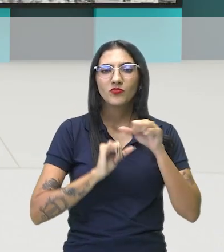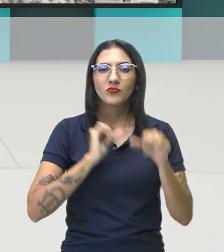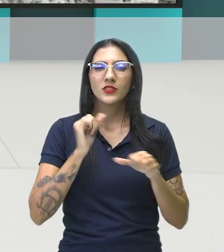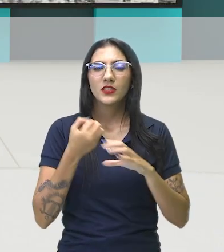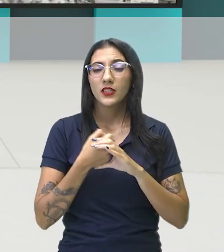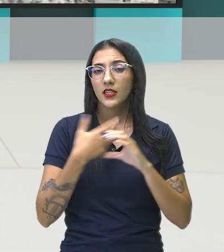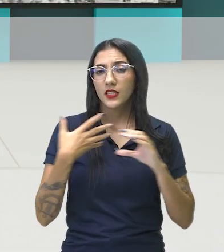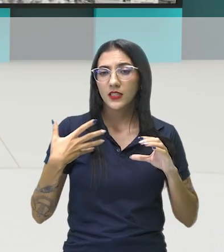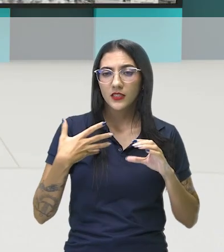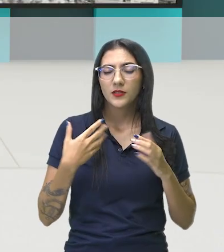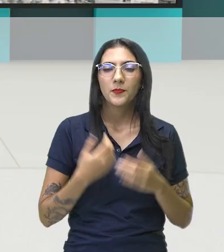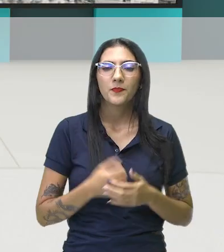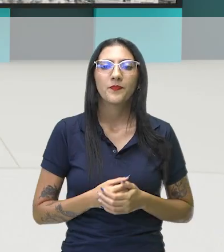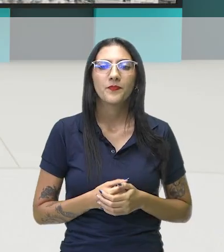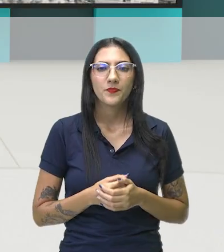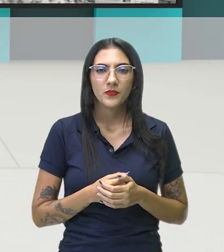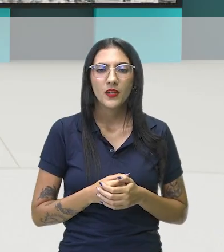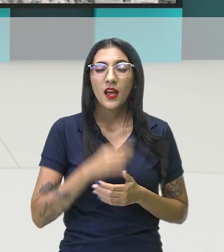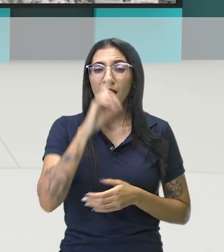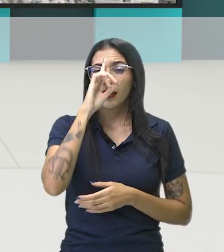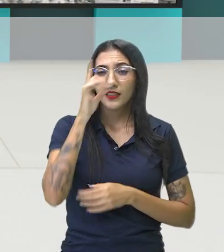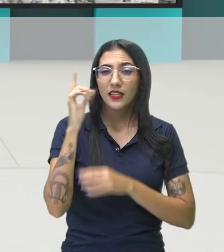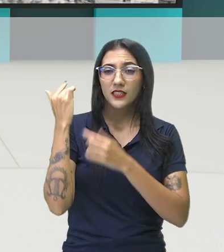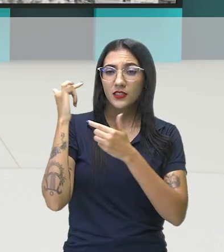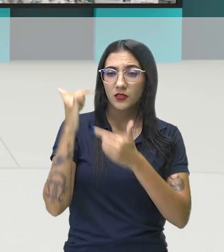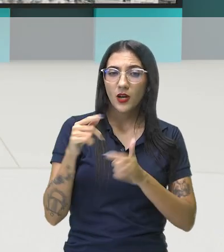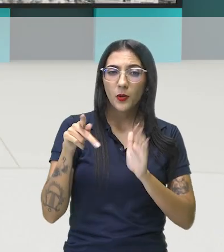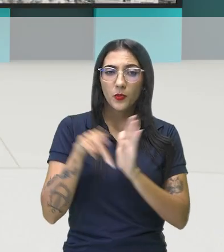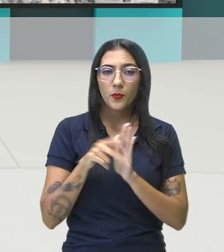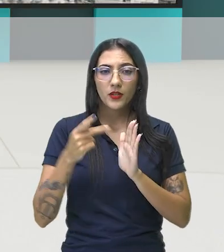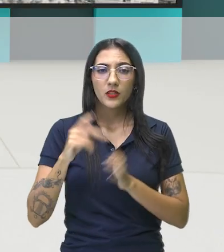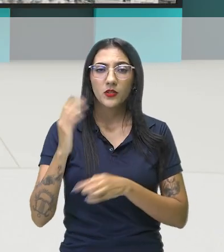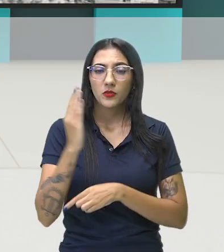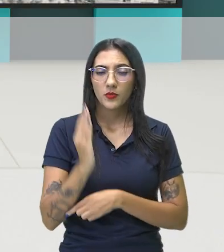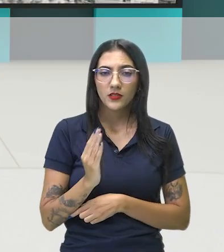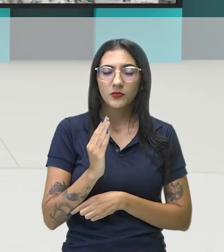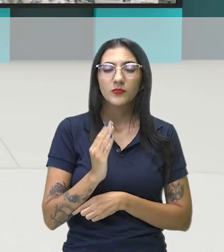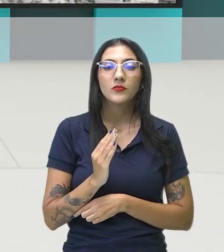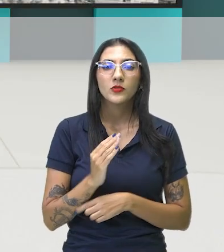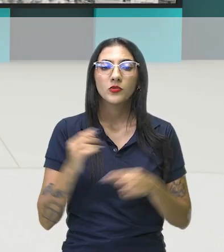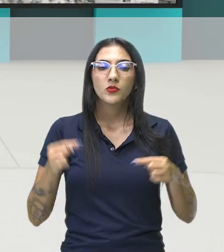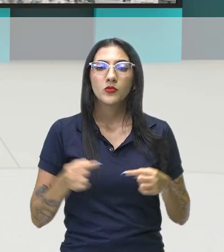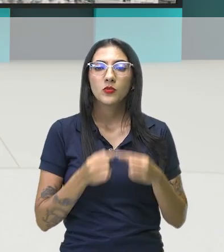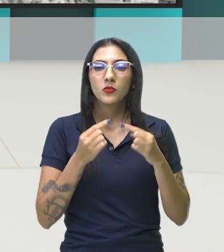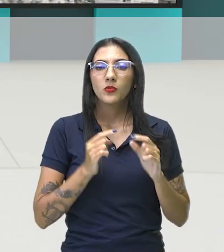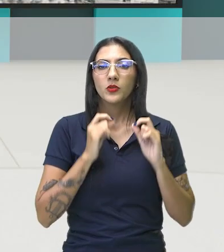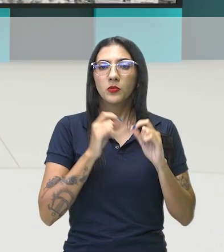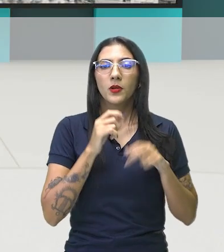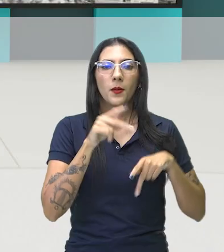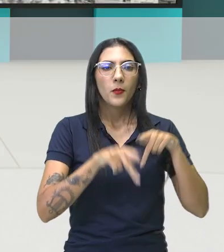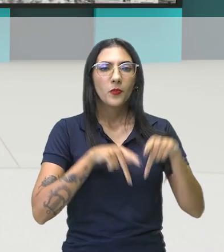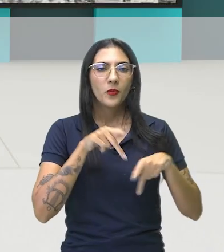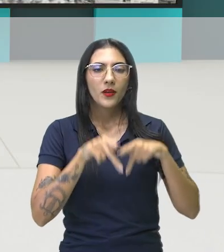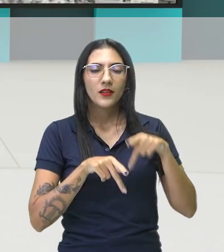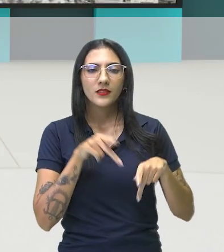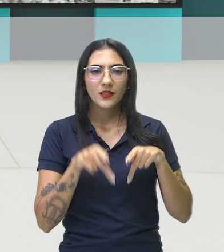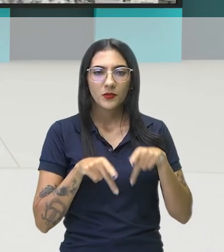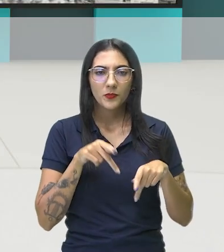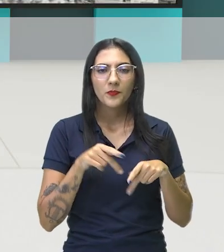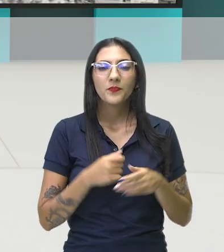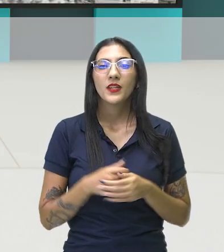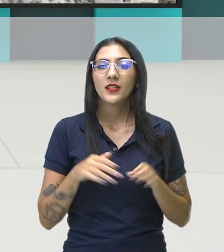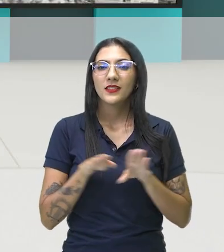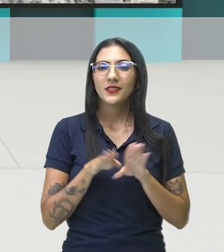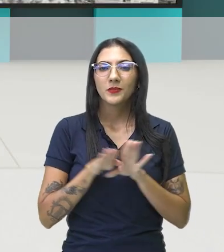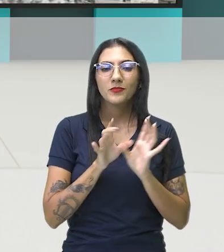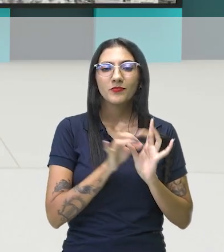mesclavam elementos de manifestações tradicionais da cultura do Brasil, notadamente a união do popular e da vanguarda, bem